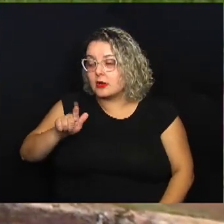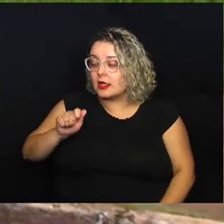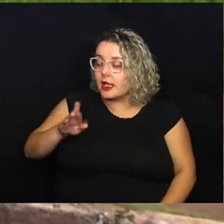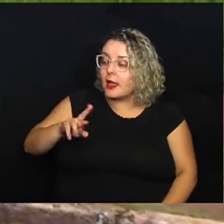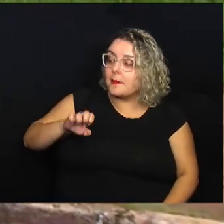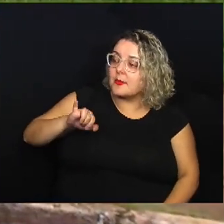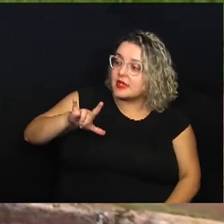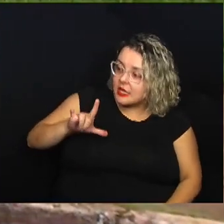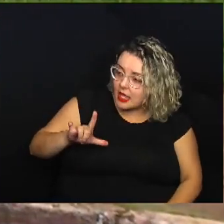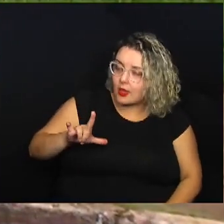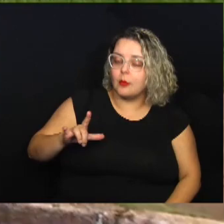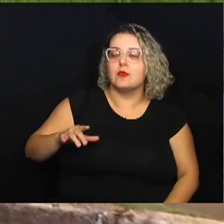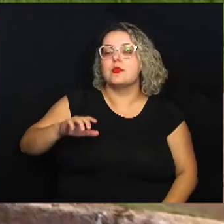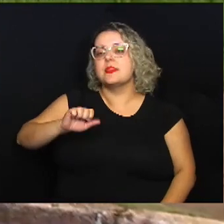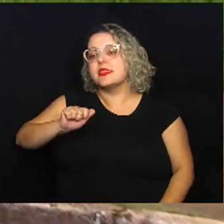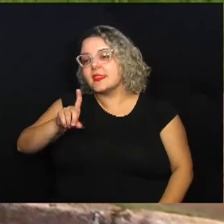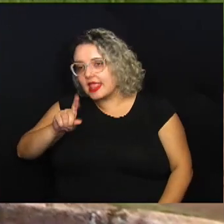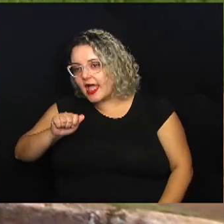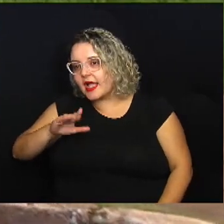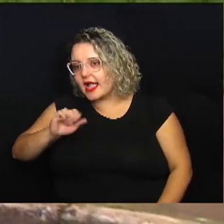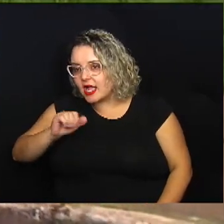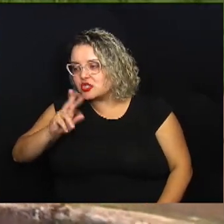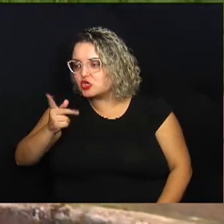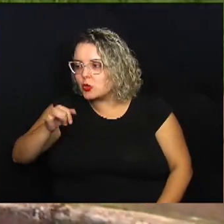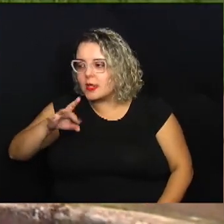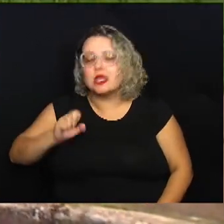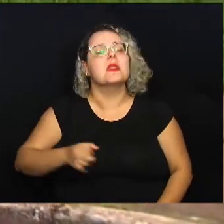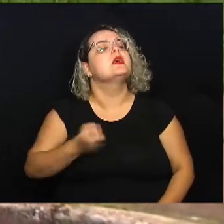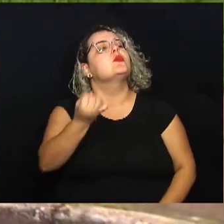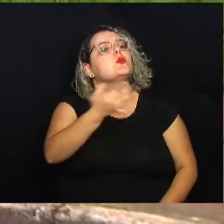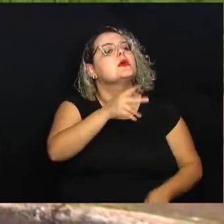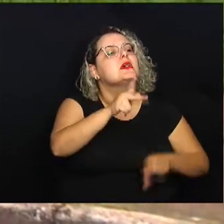E quantas pessoas tem na sua aldeia?